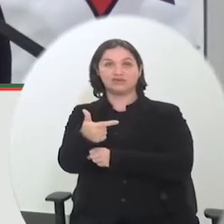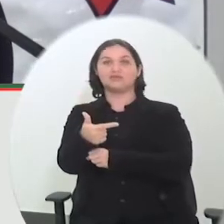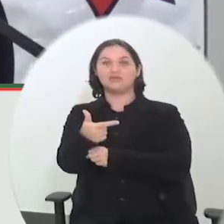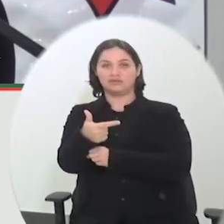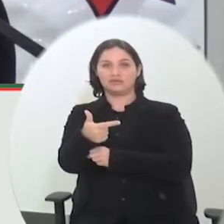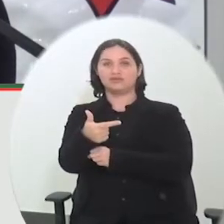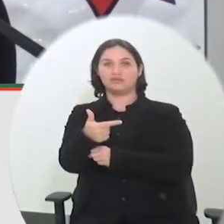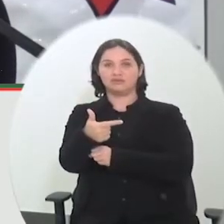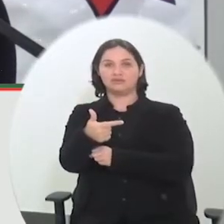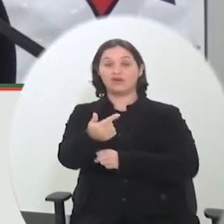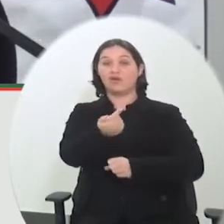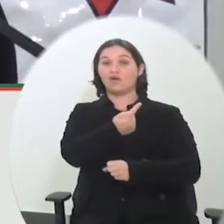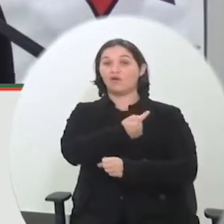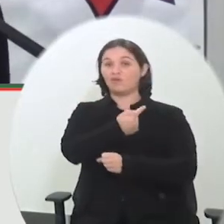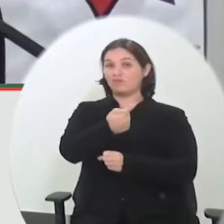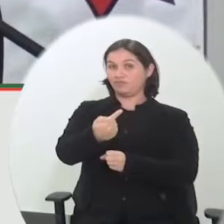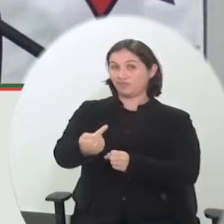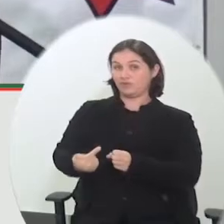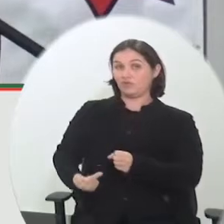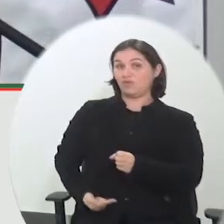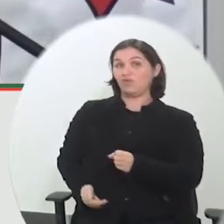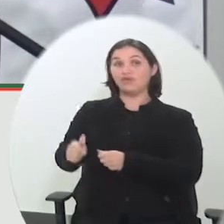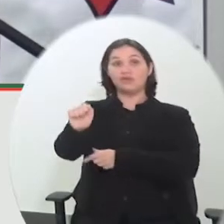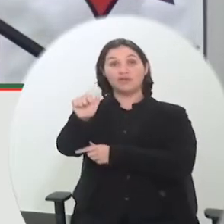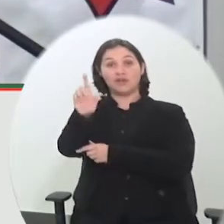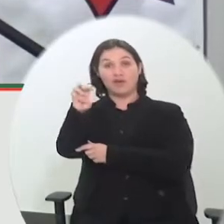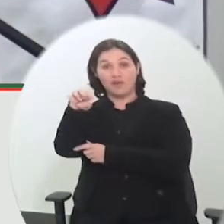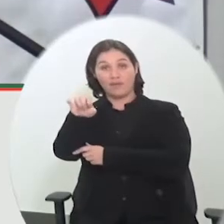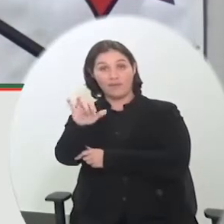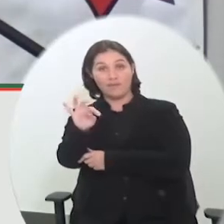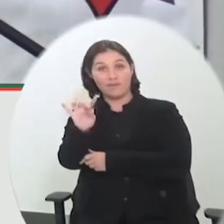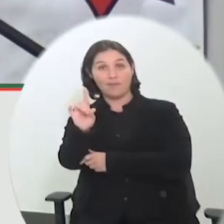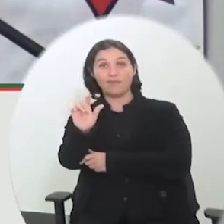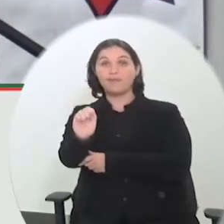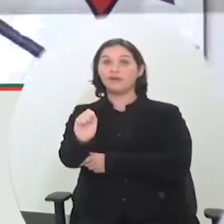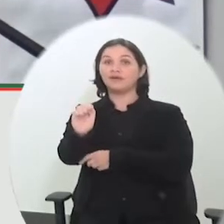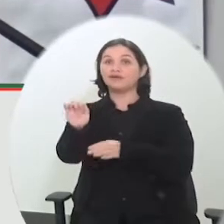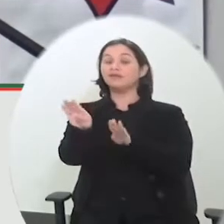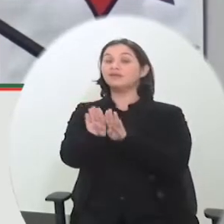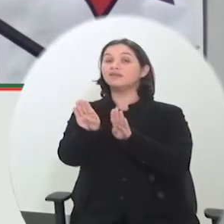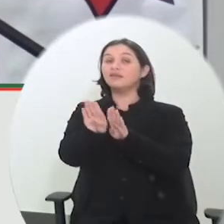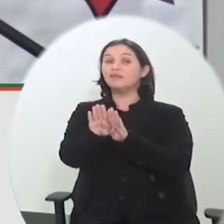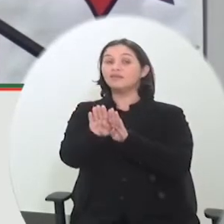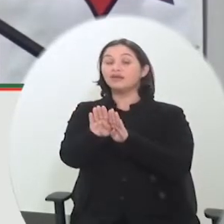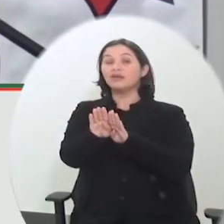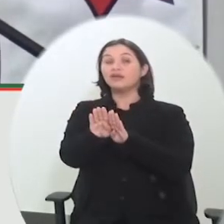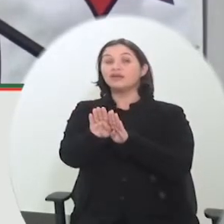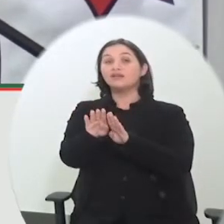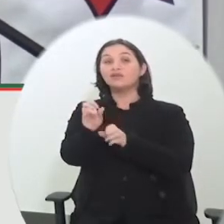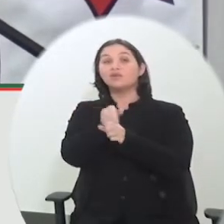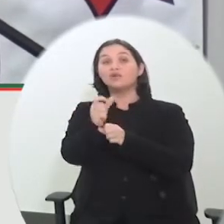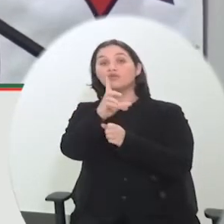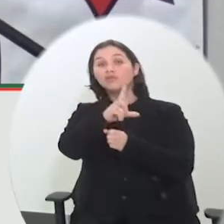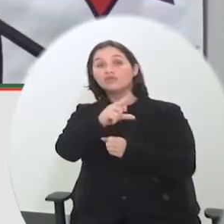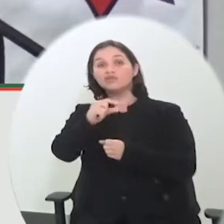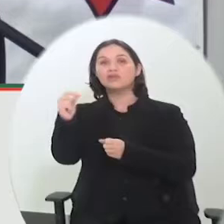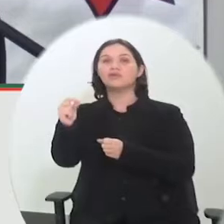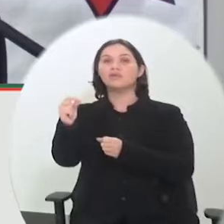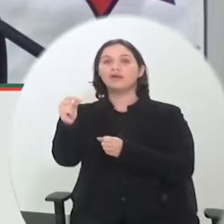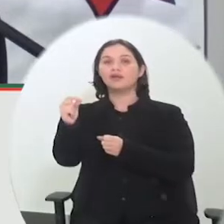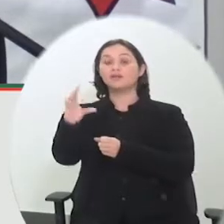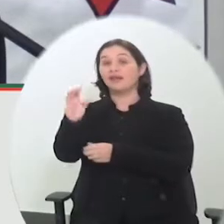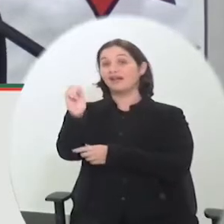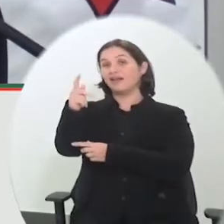desembargador Francisco Lourenço de Almeida para o cargo de Intendente-Geral de Polícia Capitania de Santa Catarina.